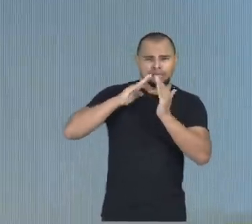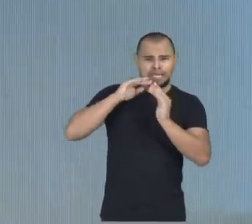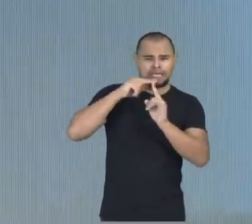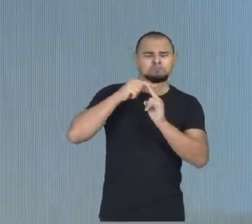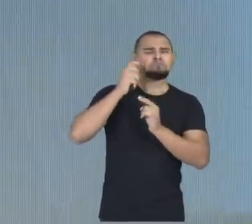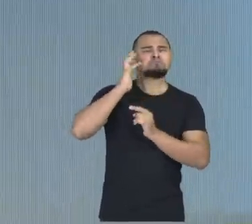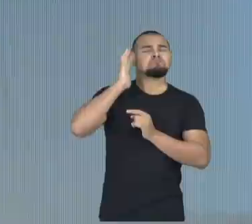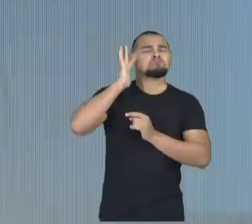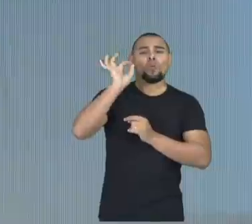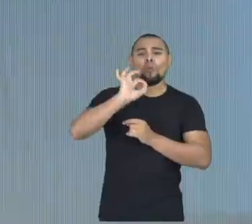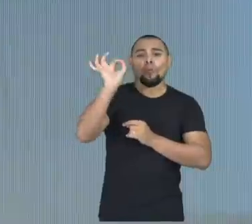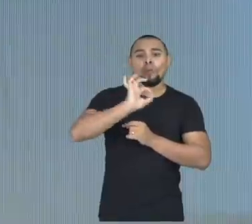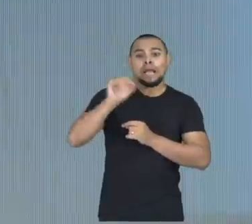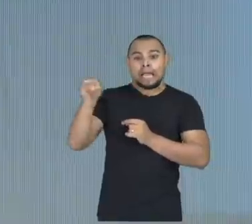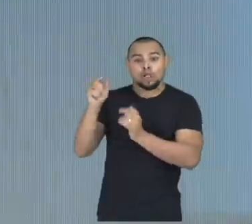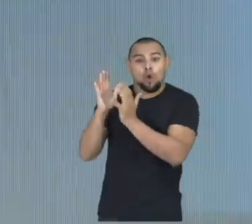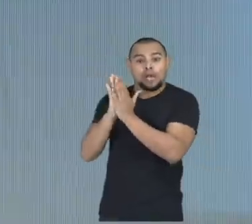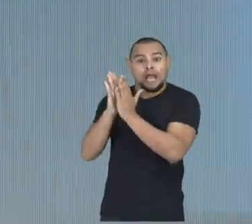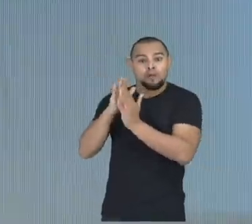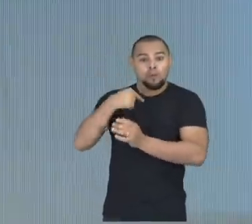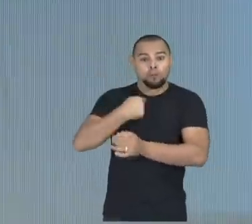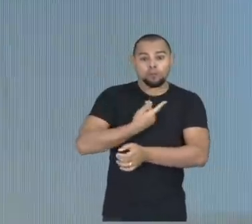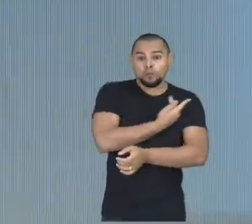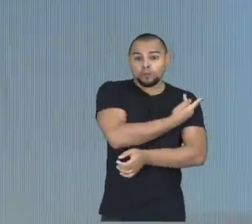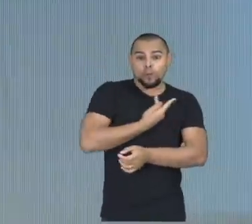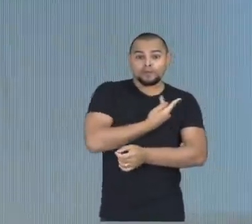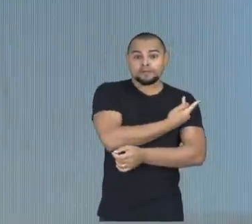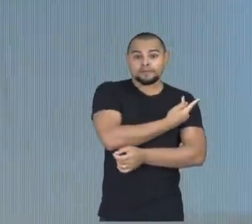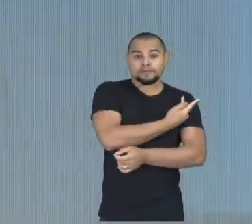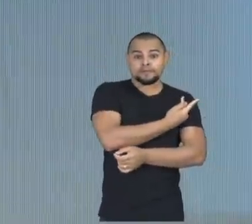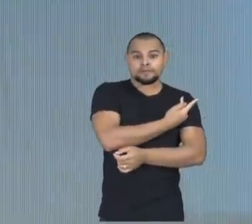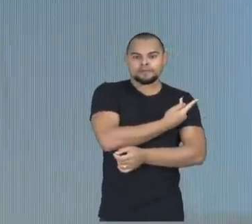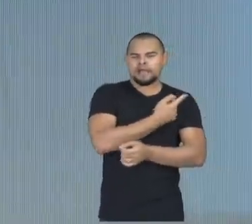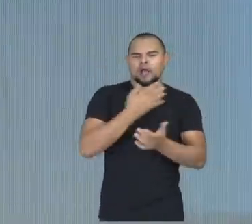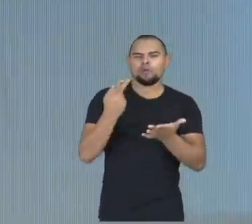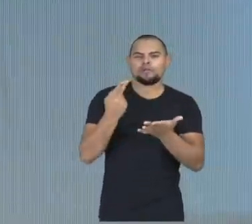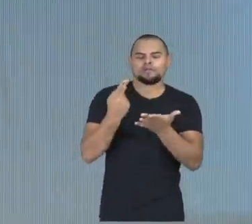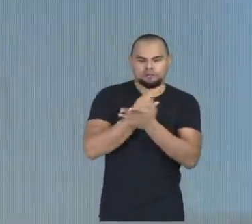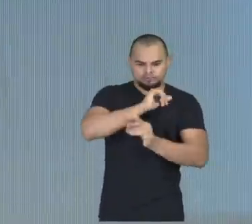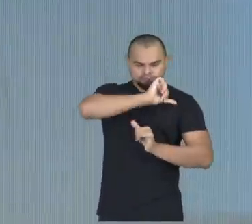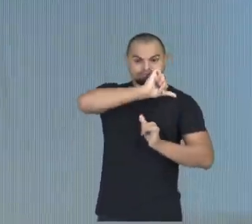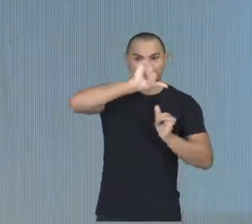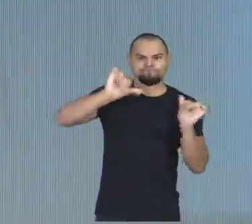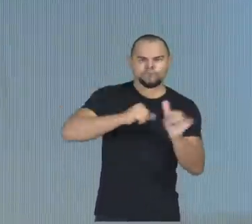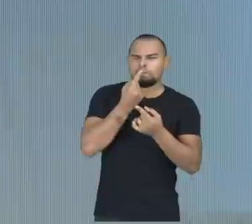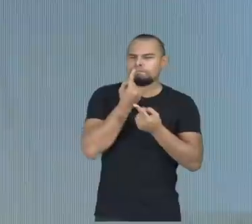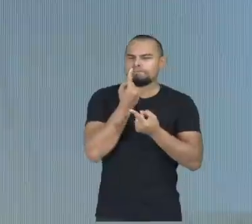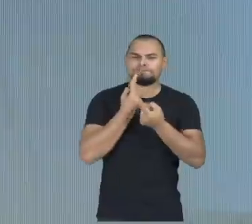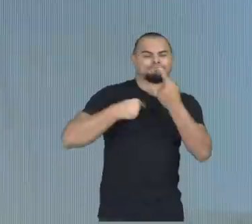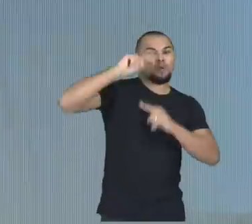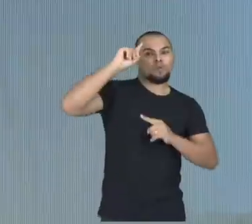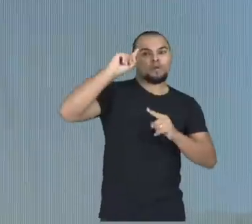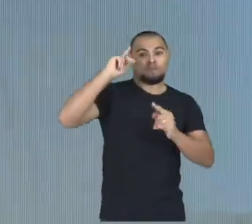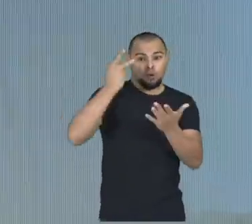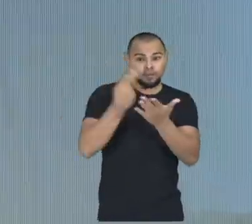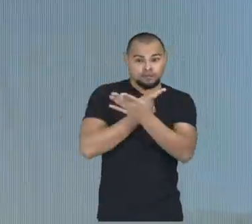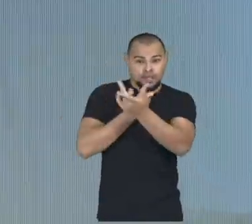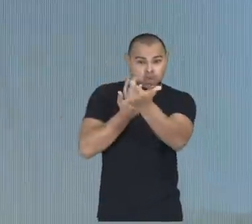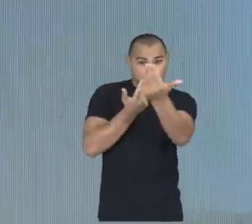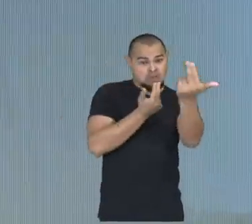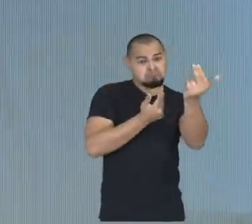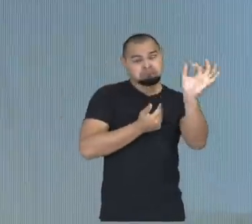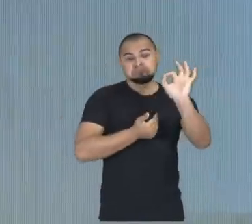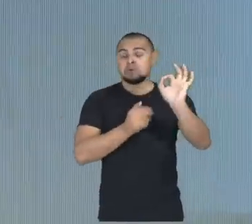E naquela hora que ele olhou por mim, gente, aconteceu um fenômeno sobrenatural. Não precisa acontecer com você, pode